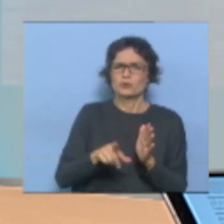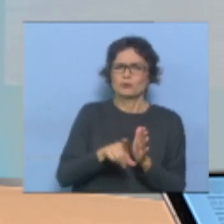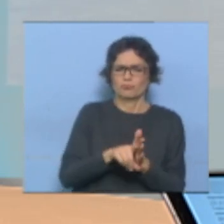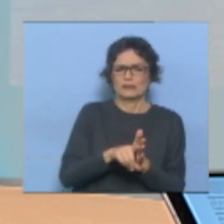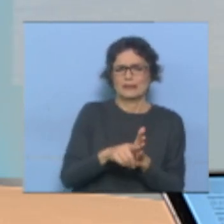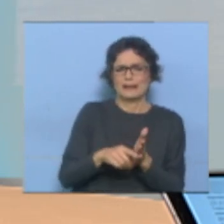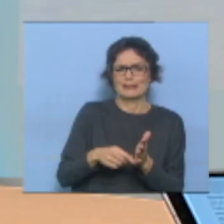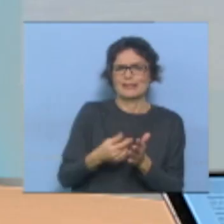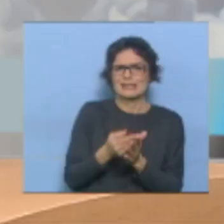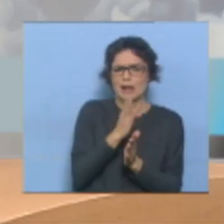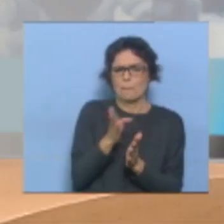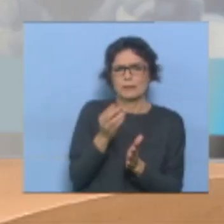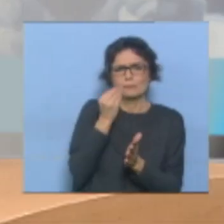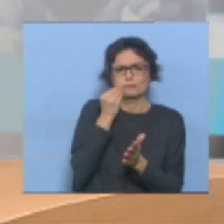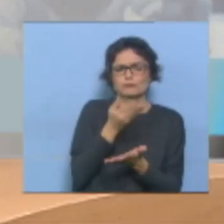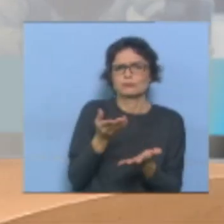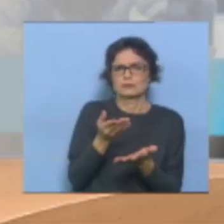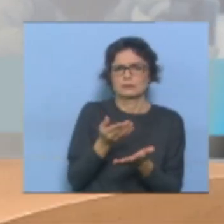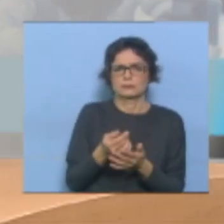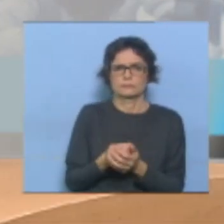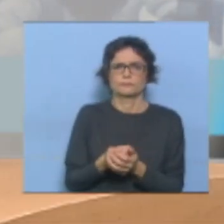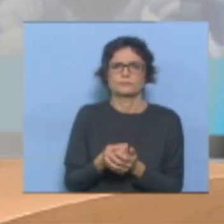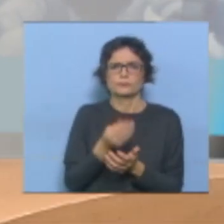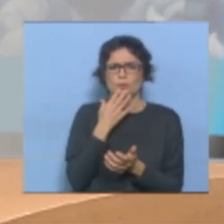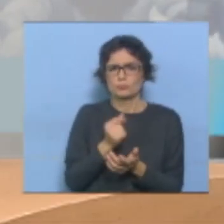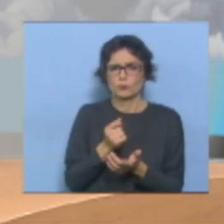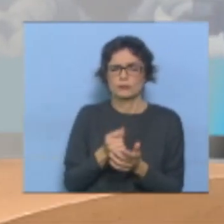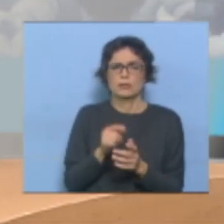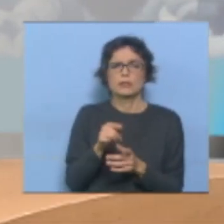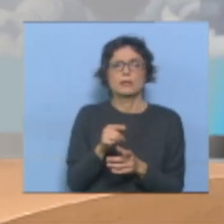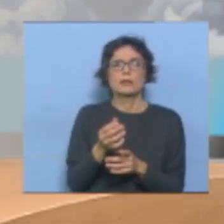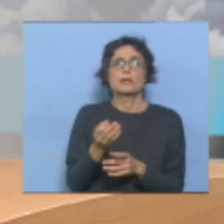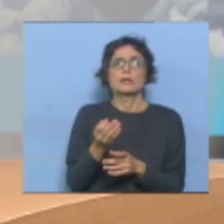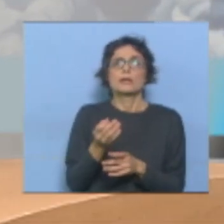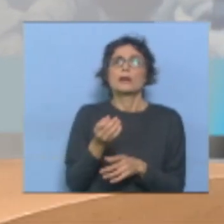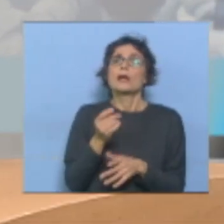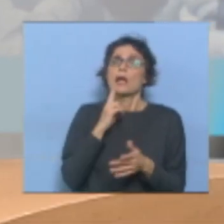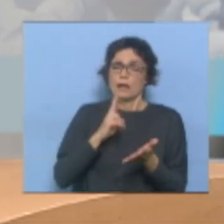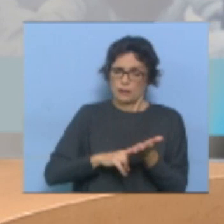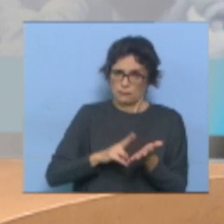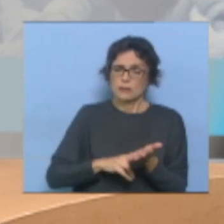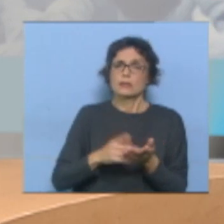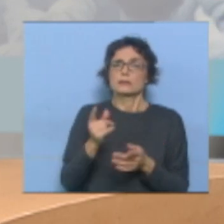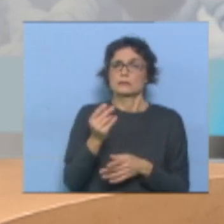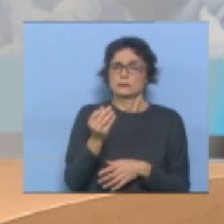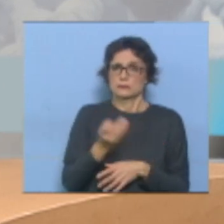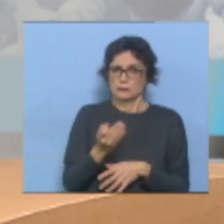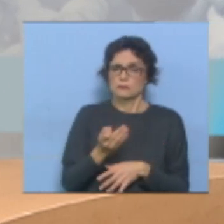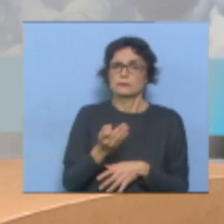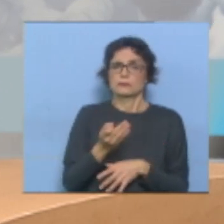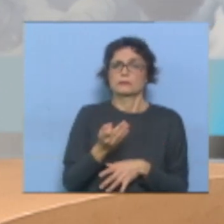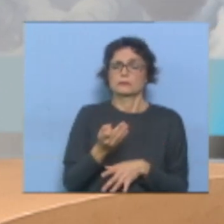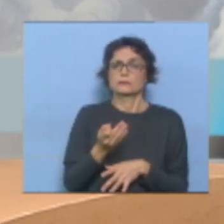esta. É verdade, e no que diz respeito à intervenção da Santa Sé neste domínio, agora tem